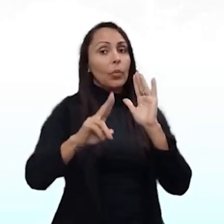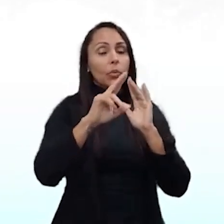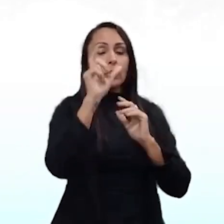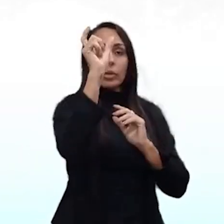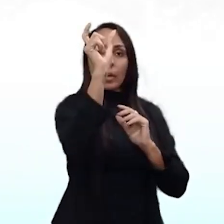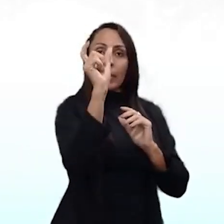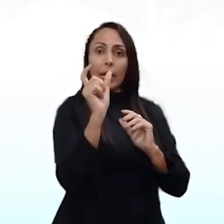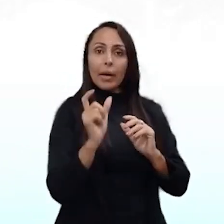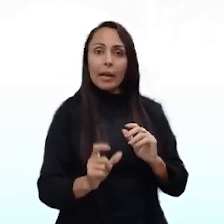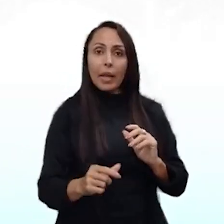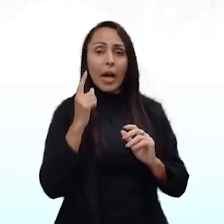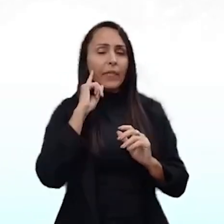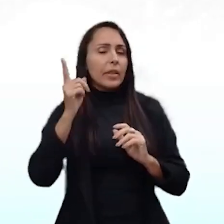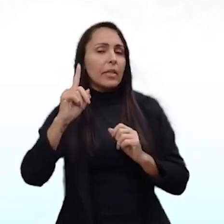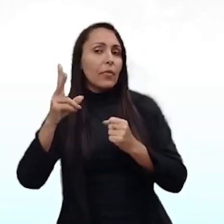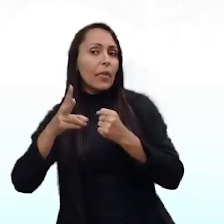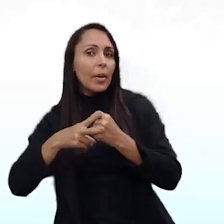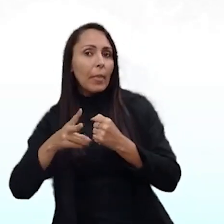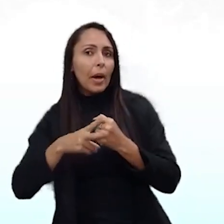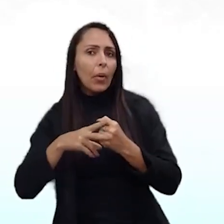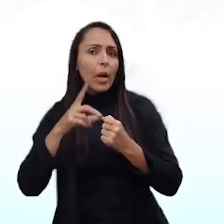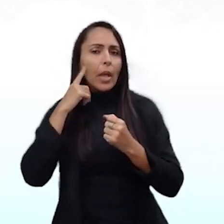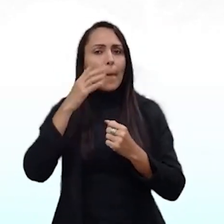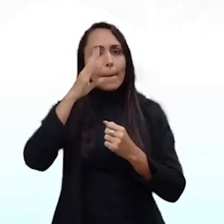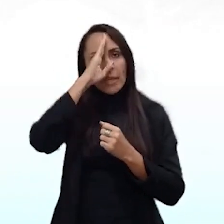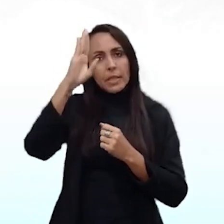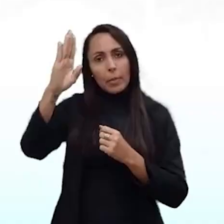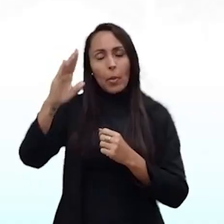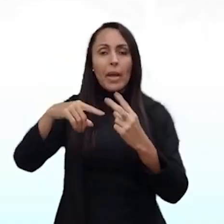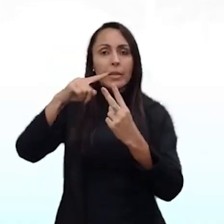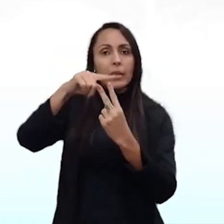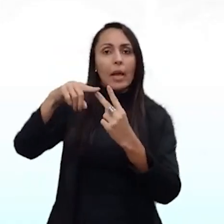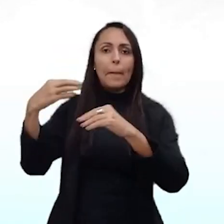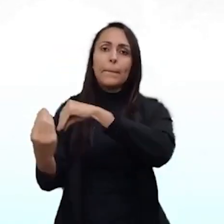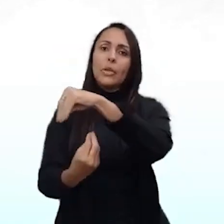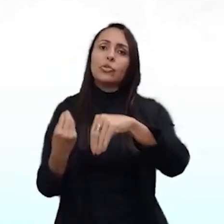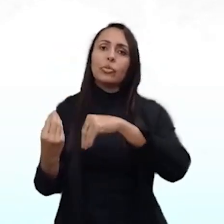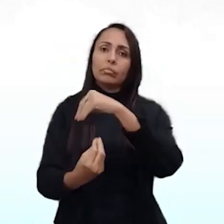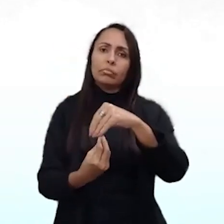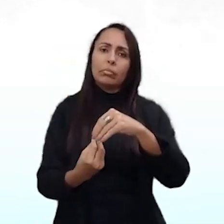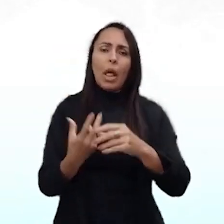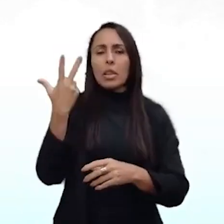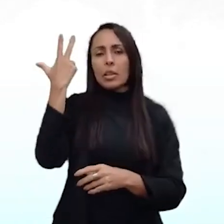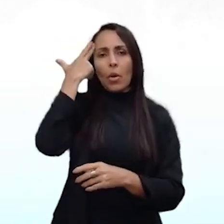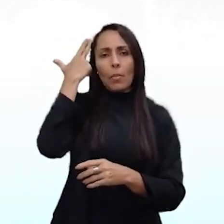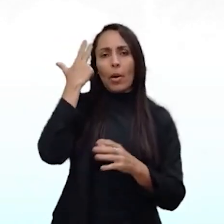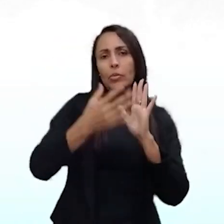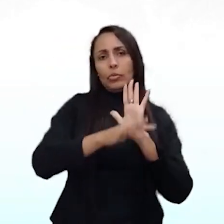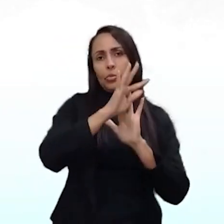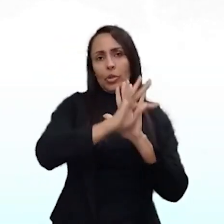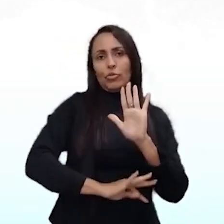palavra, a linguagem não verbal e principalmente a linguagem mista, muito